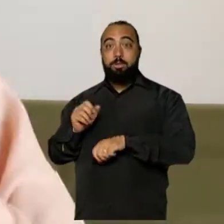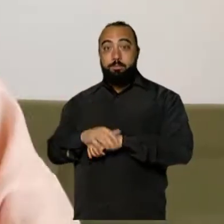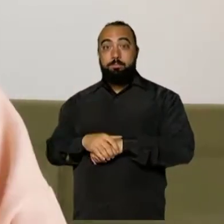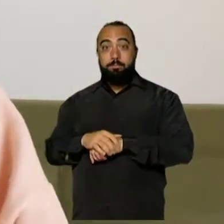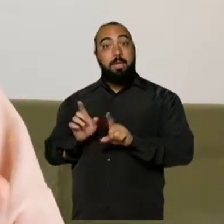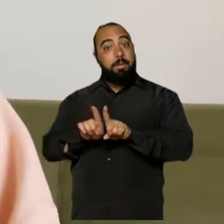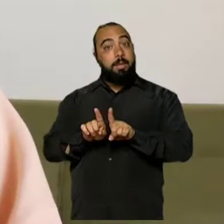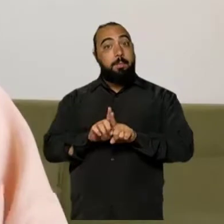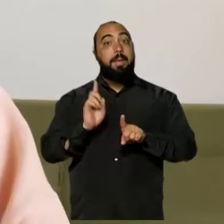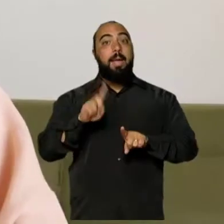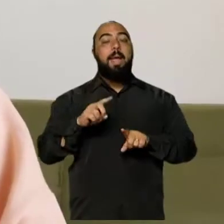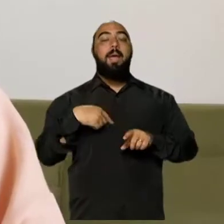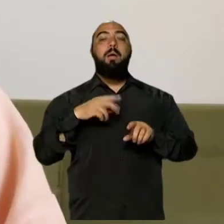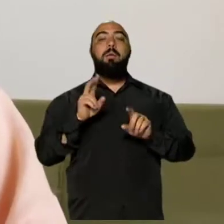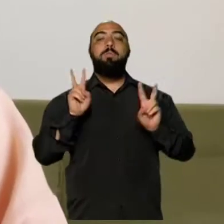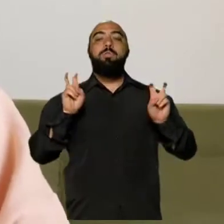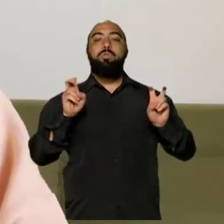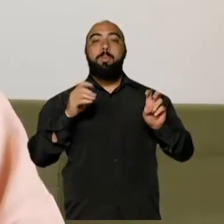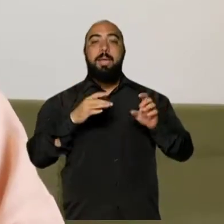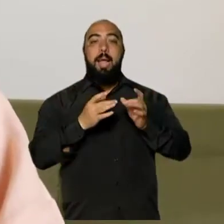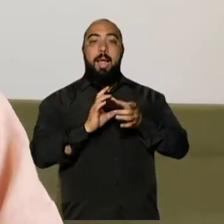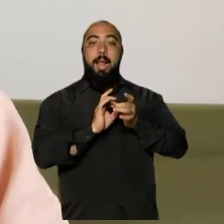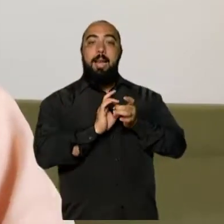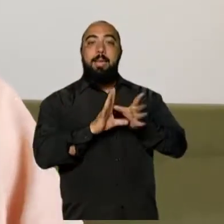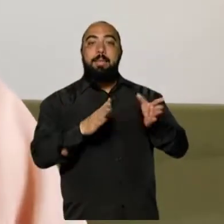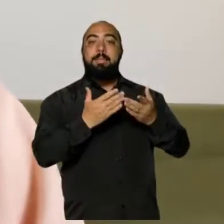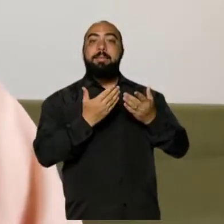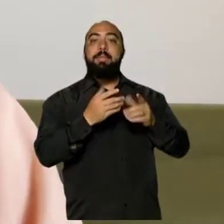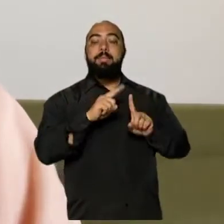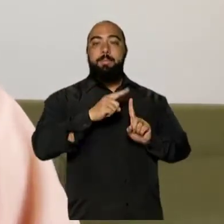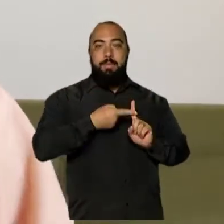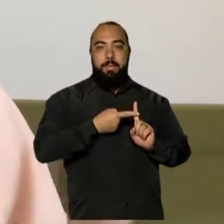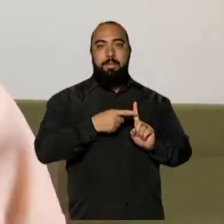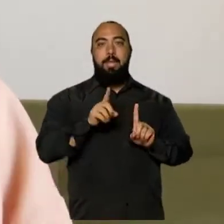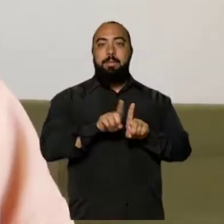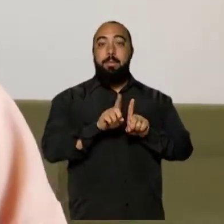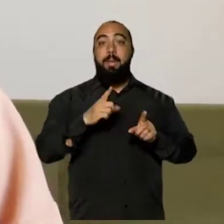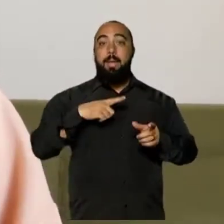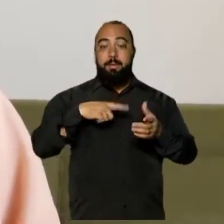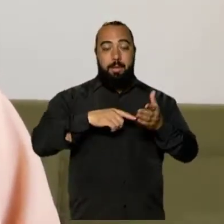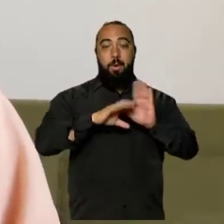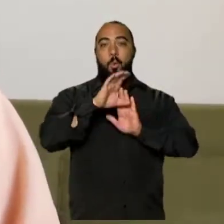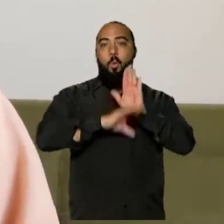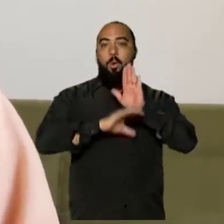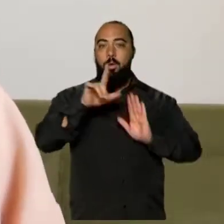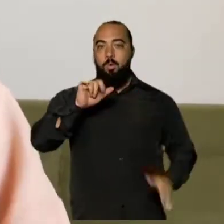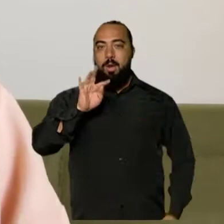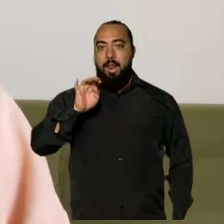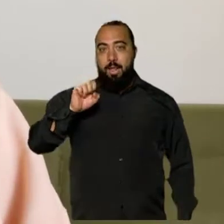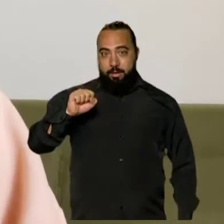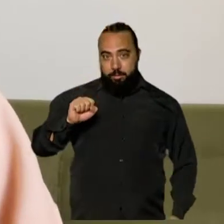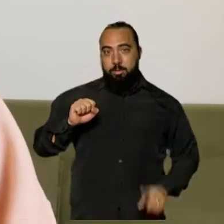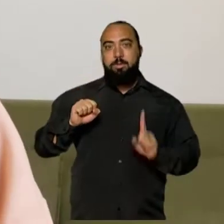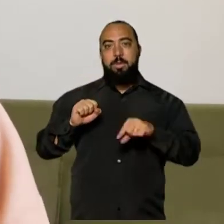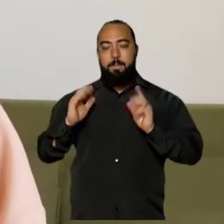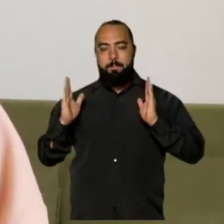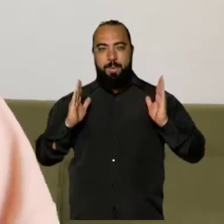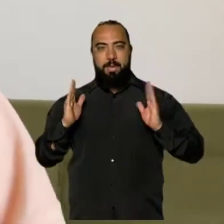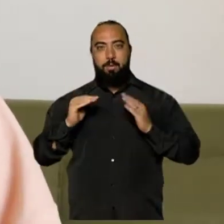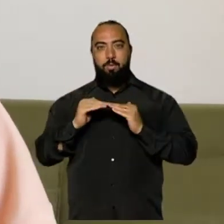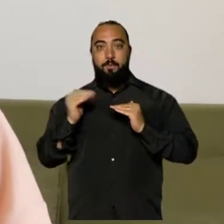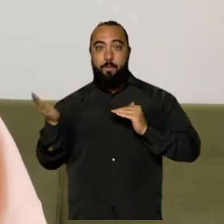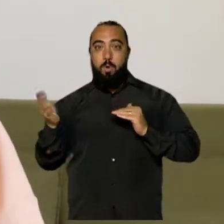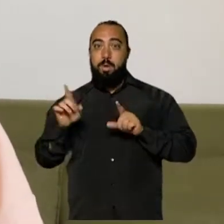de entrar essa questão da licença maternidade, o período, até no nosso currículo Lattes. Hoje em dia, a gente consegue colocar os períodos que a gente ficou